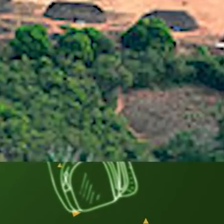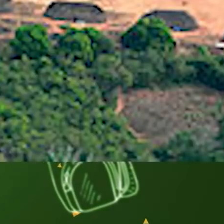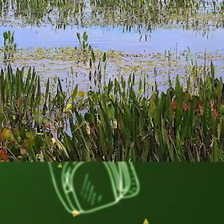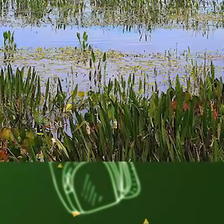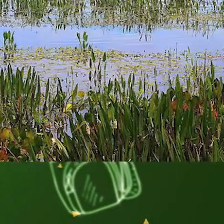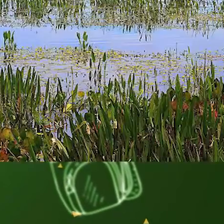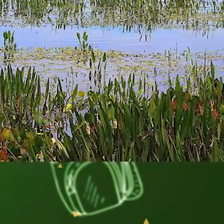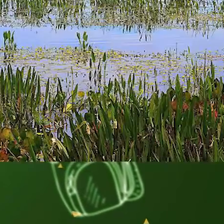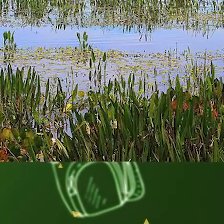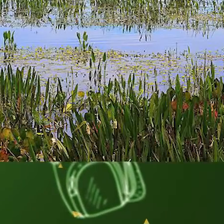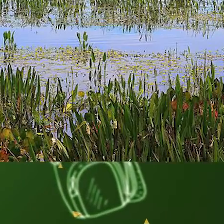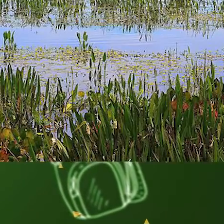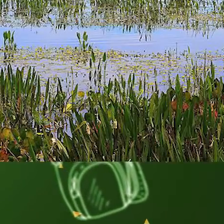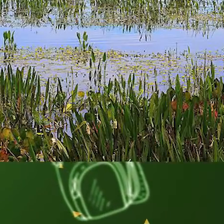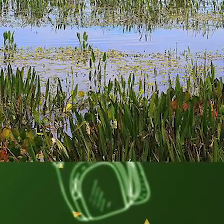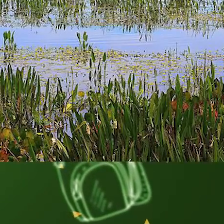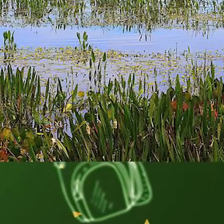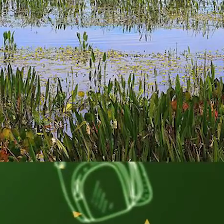Mato Grosso,